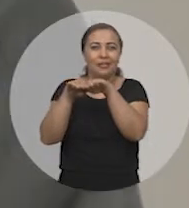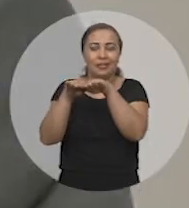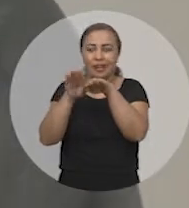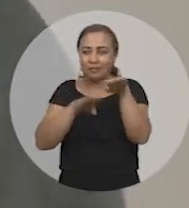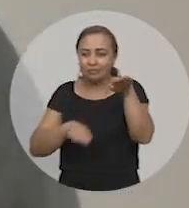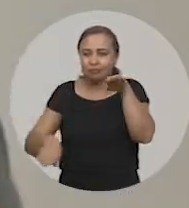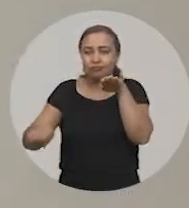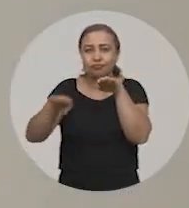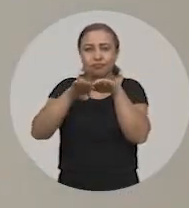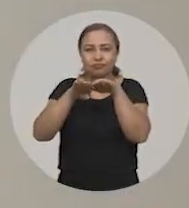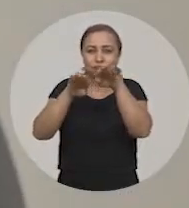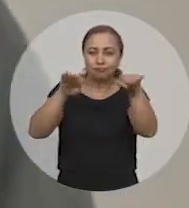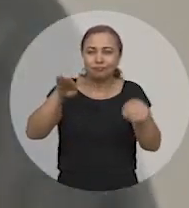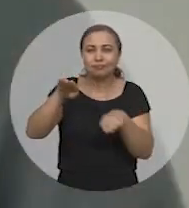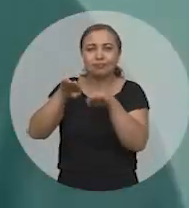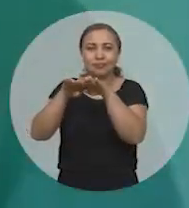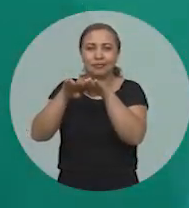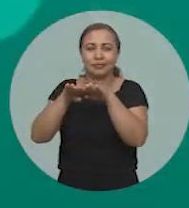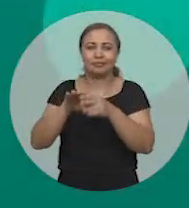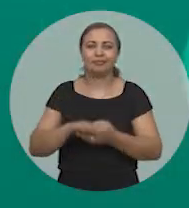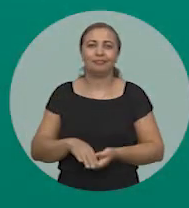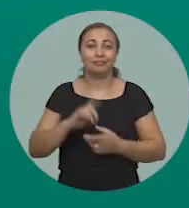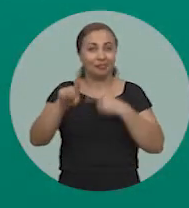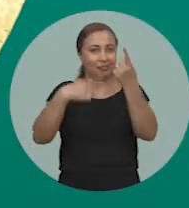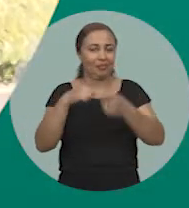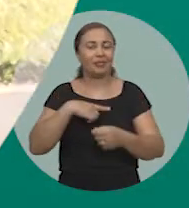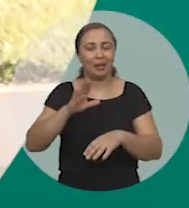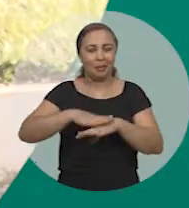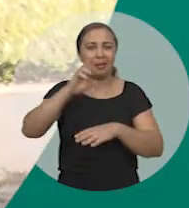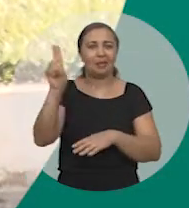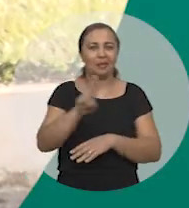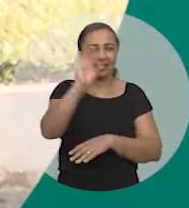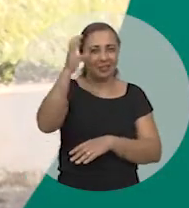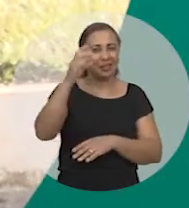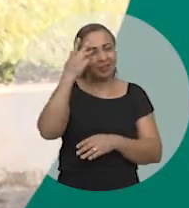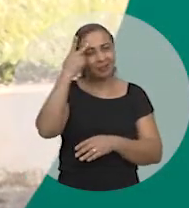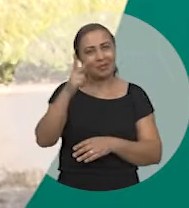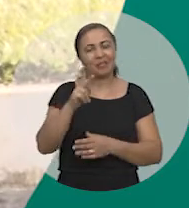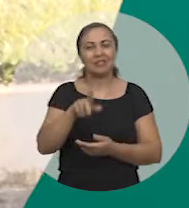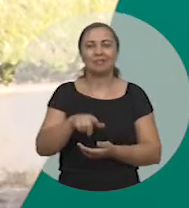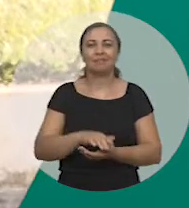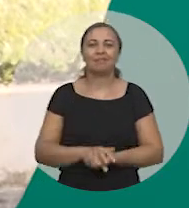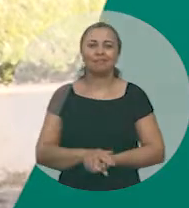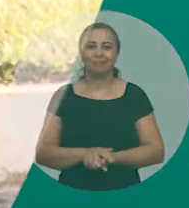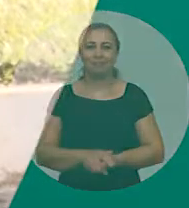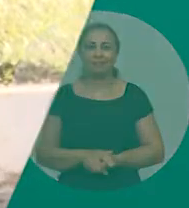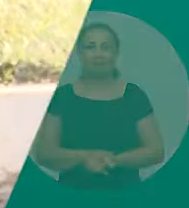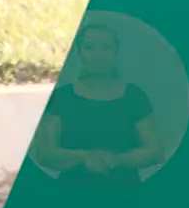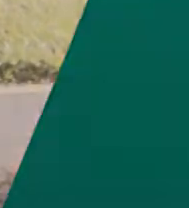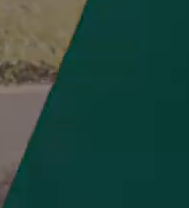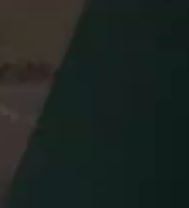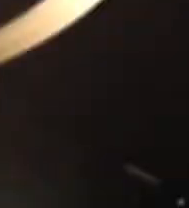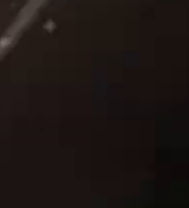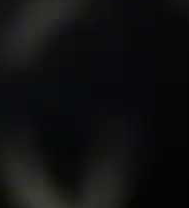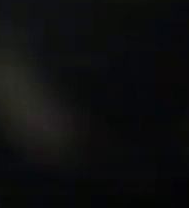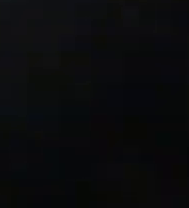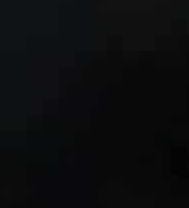da universalidade e daqui a pouco tem mais um niver ciência para você